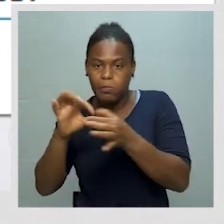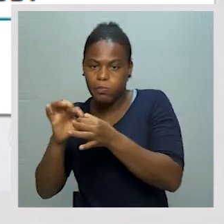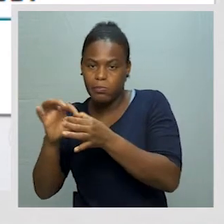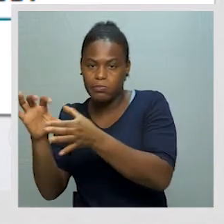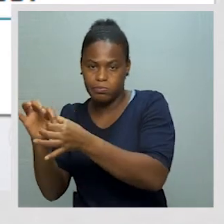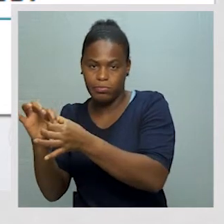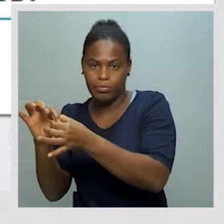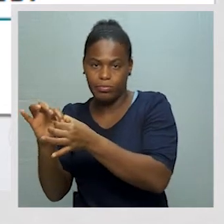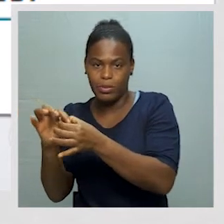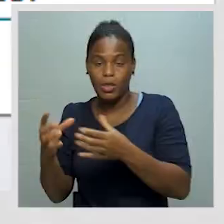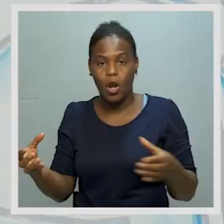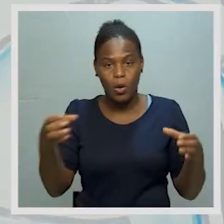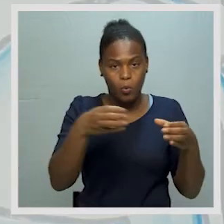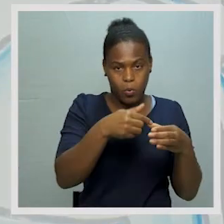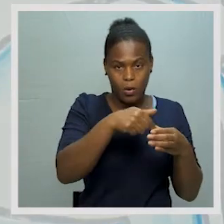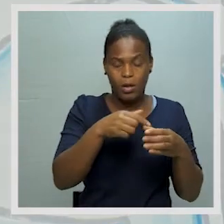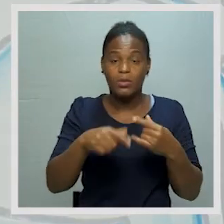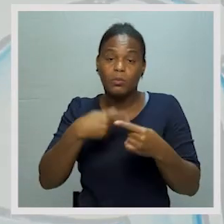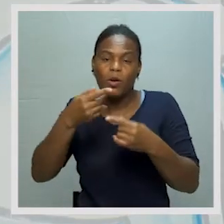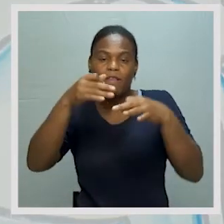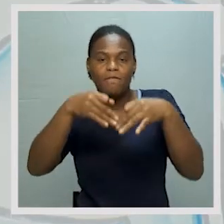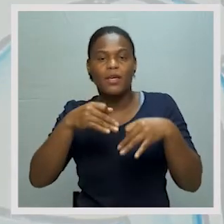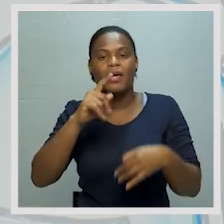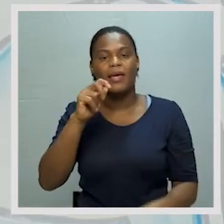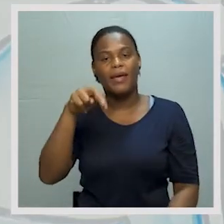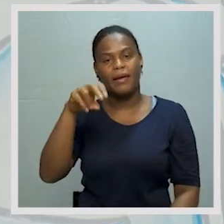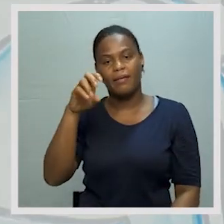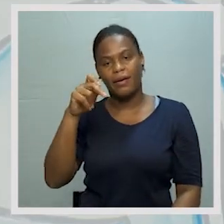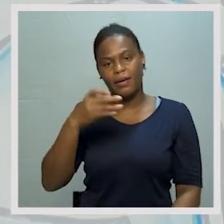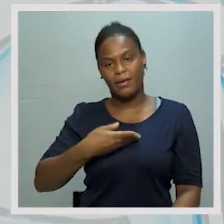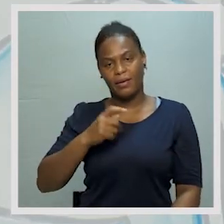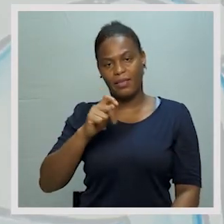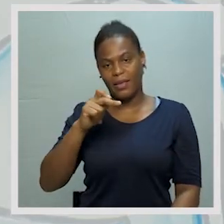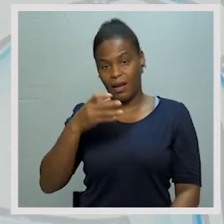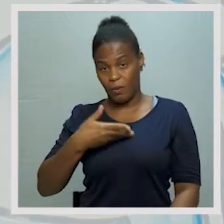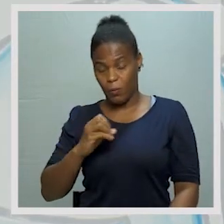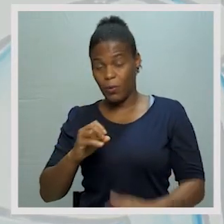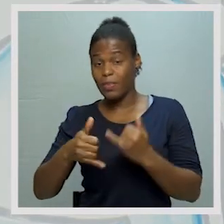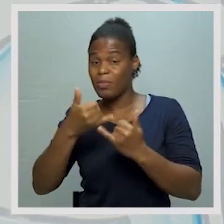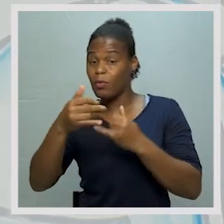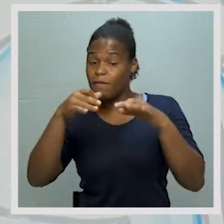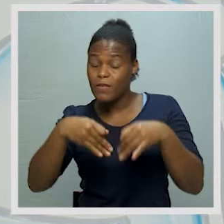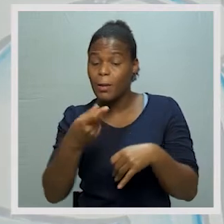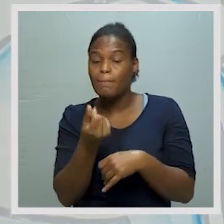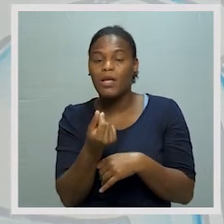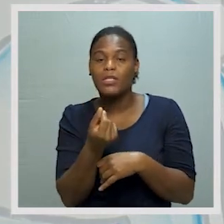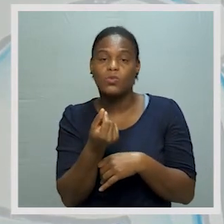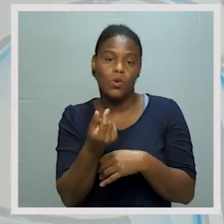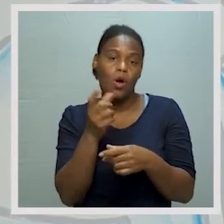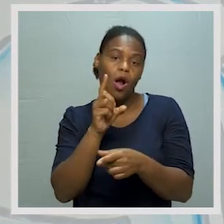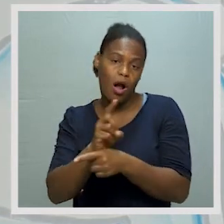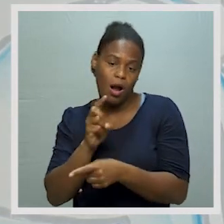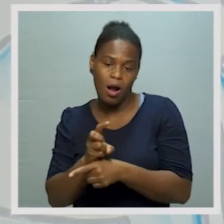acordo com o índice encadeado, que no final vamos encontrar um resultado que é a preços constantes. Portanto, esses